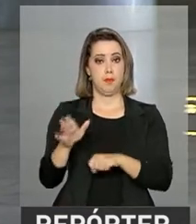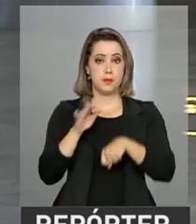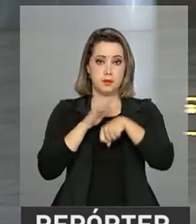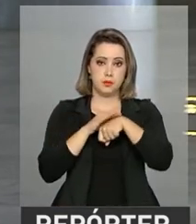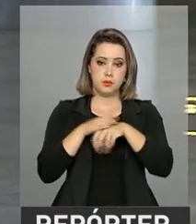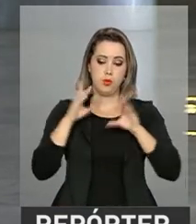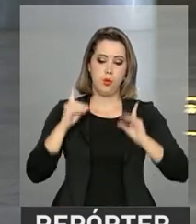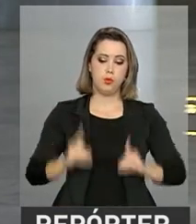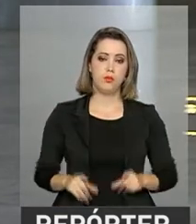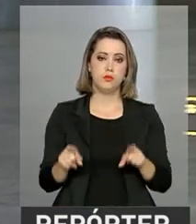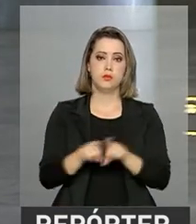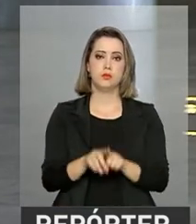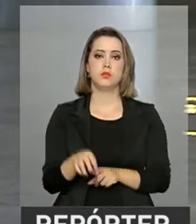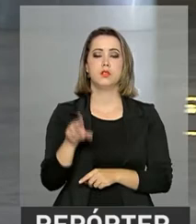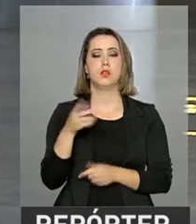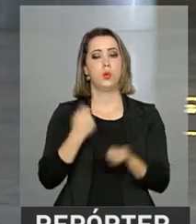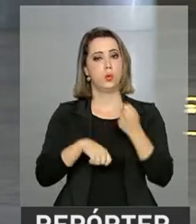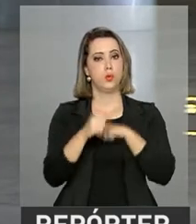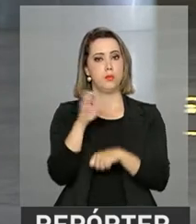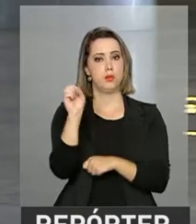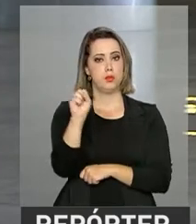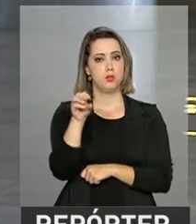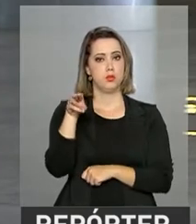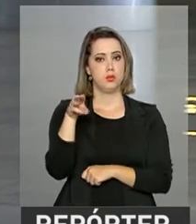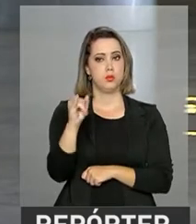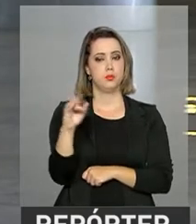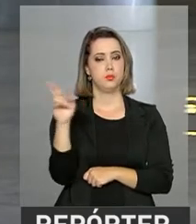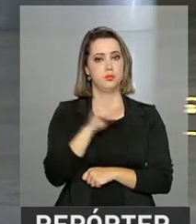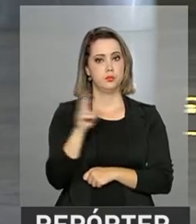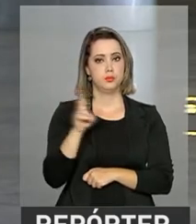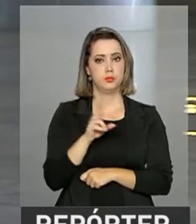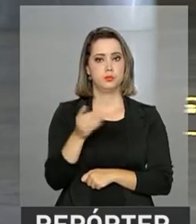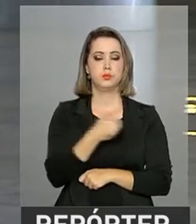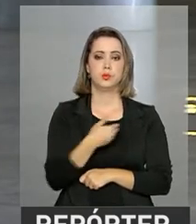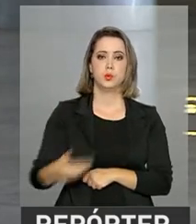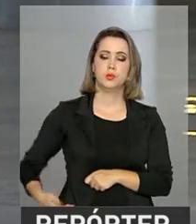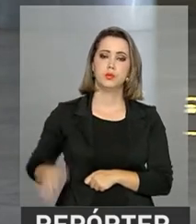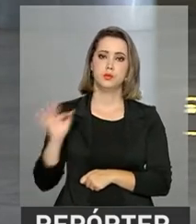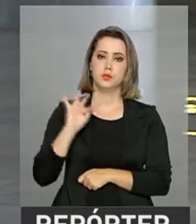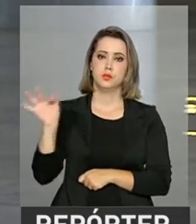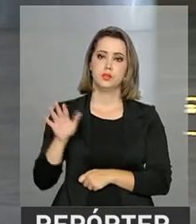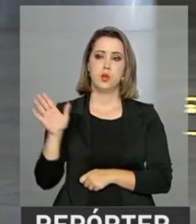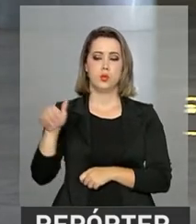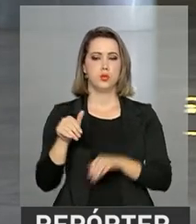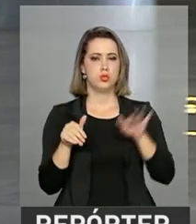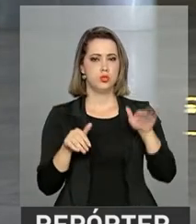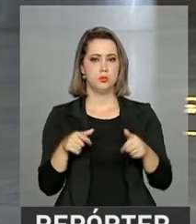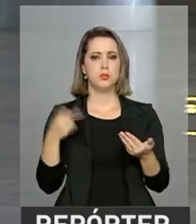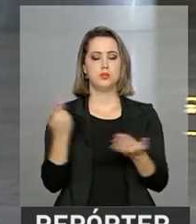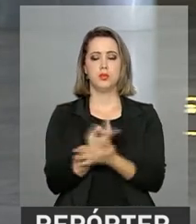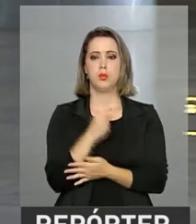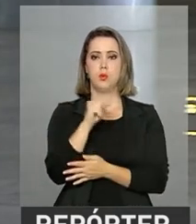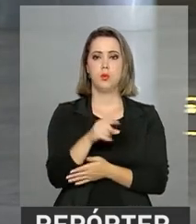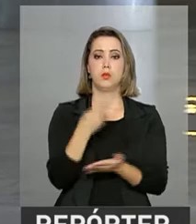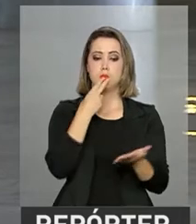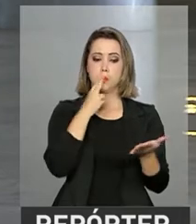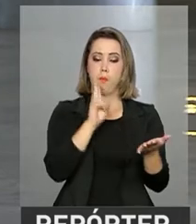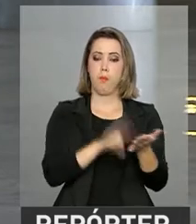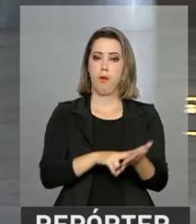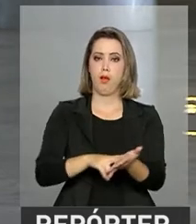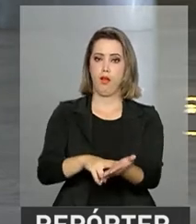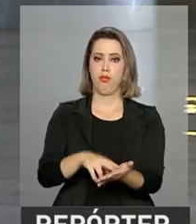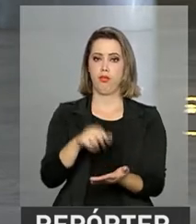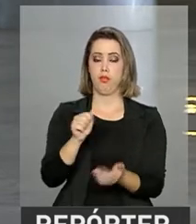uma economia de 8 bilhões de reais para os cofres públicos as convocações são feitas por meio de carta com aviso